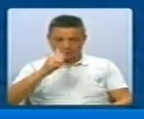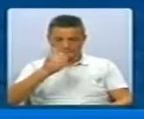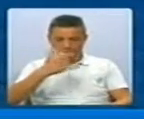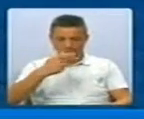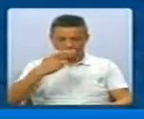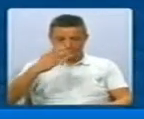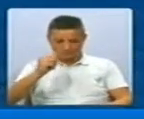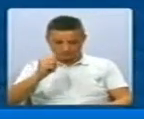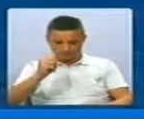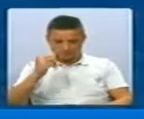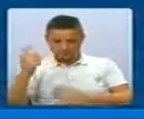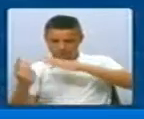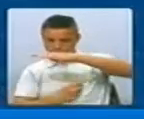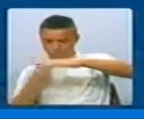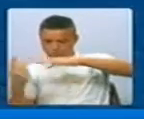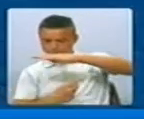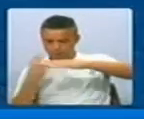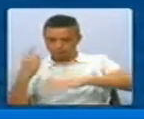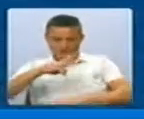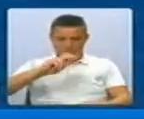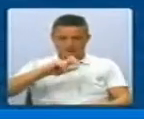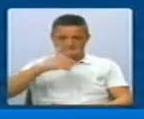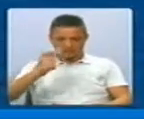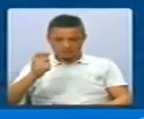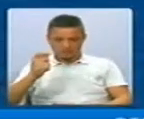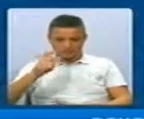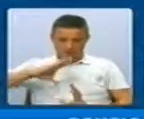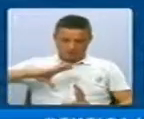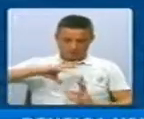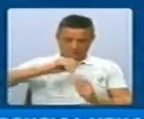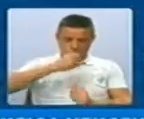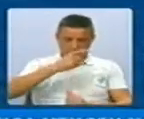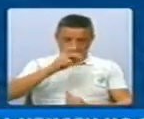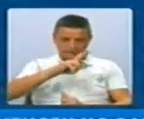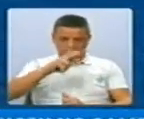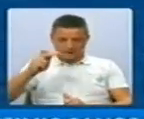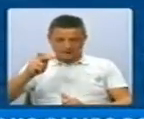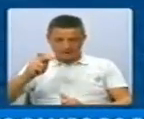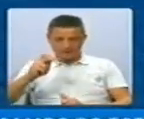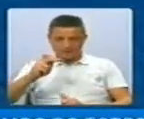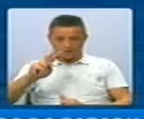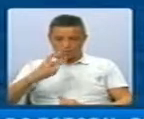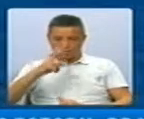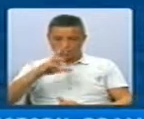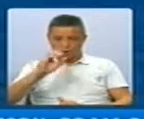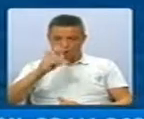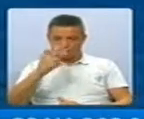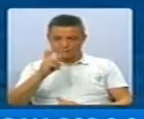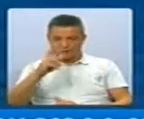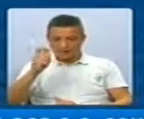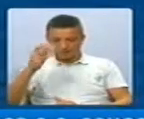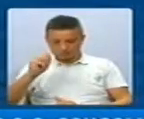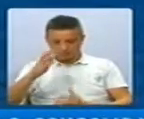volta na órbita de Marte, que vêm da Terra, que vieram da Terra, e 2 rovers ainda em atividade na superfície de